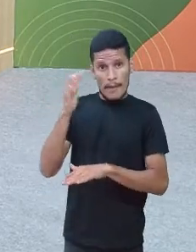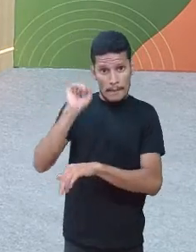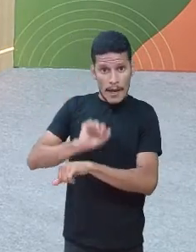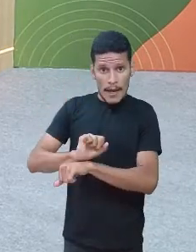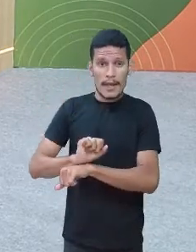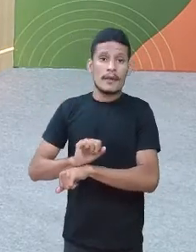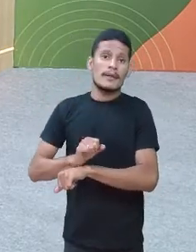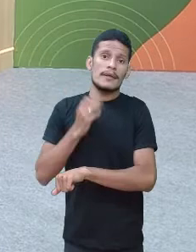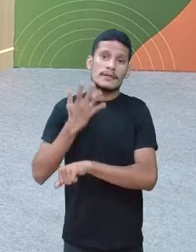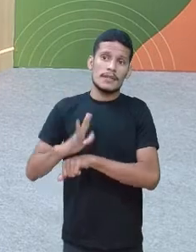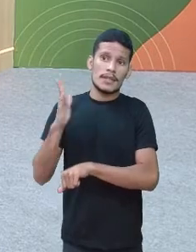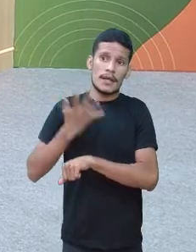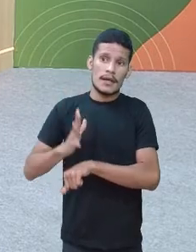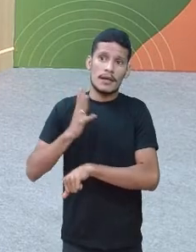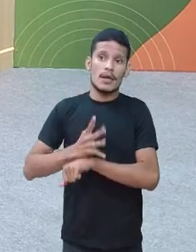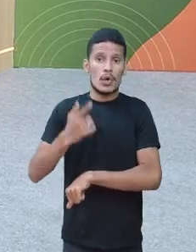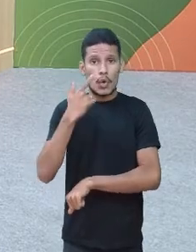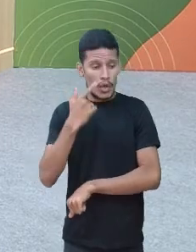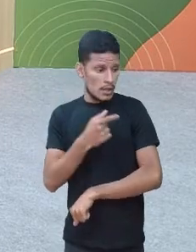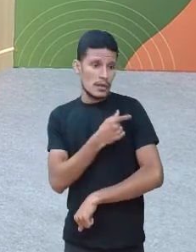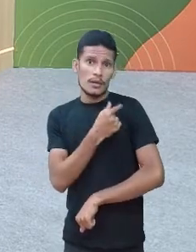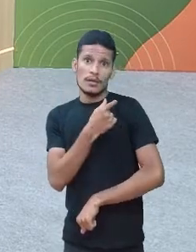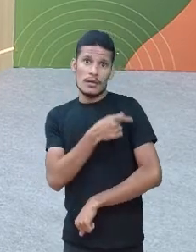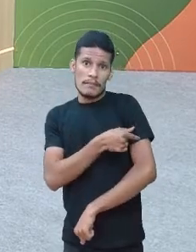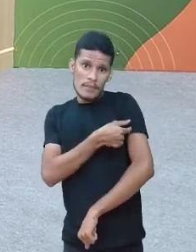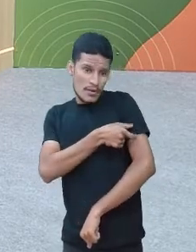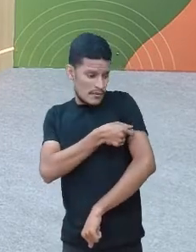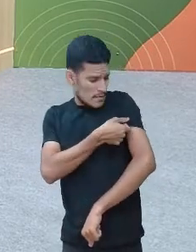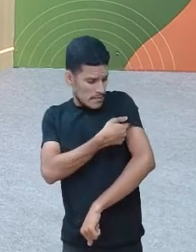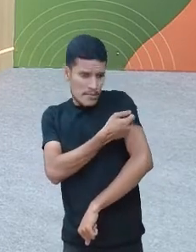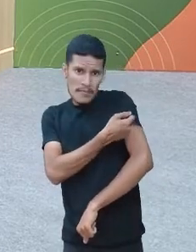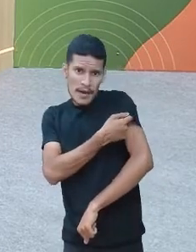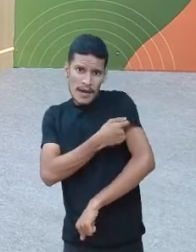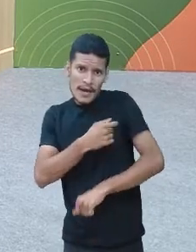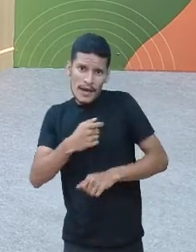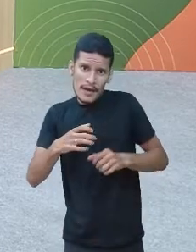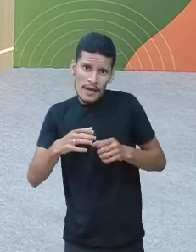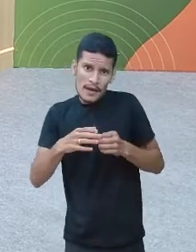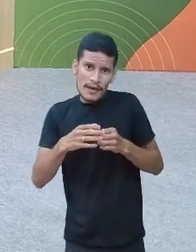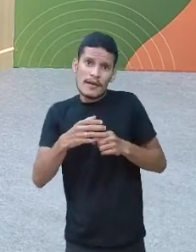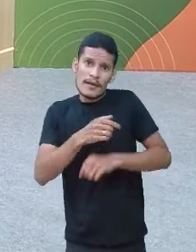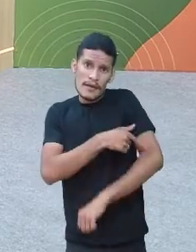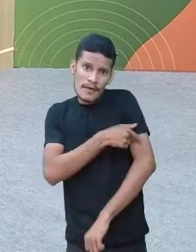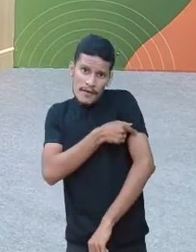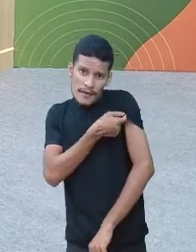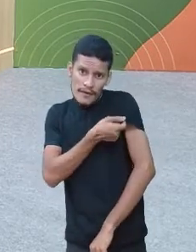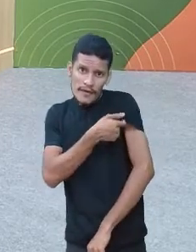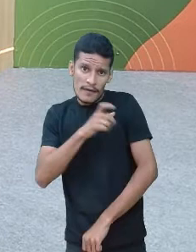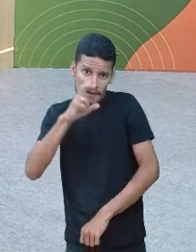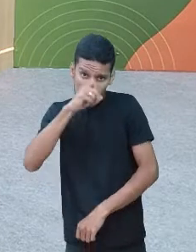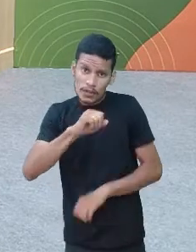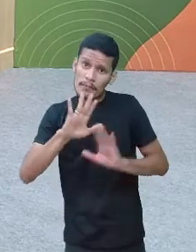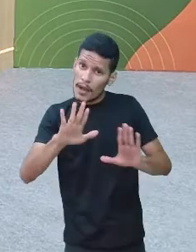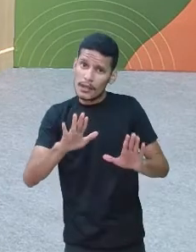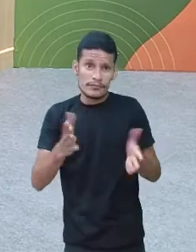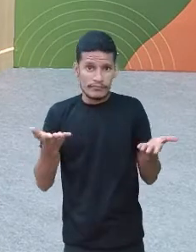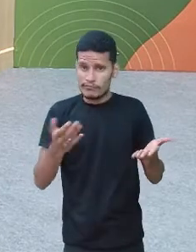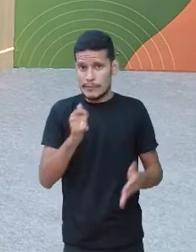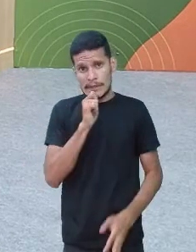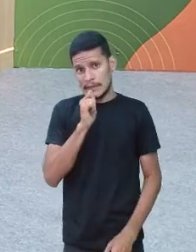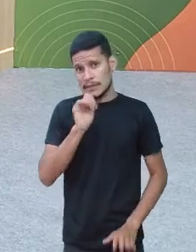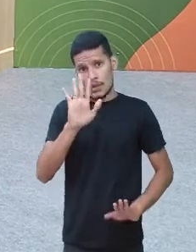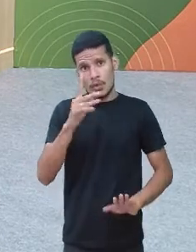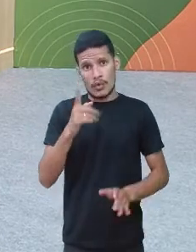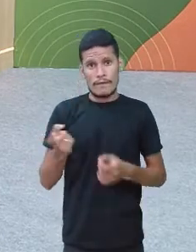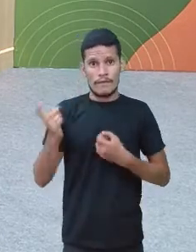dias. Aí, ó, essa blusa era pra ela estar apertadinha, assim, ó, no meu braço. Mas não tá. Mas ela vai estar daqui uns dias de novo. Eu vou voltar.